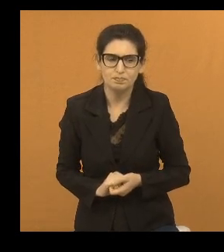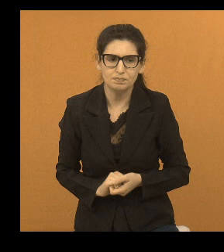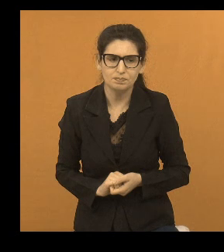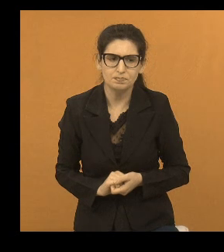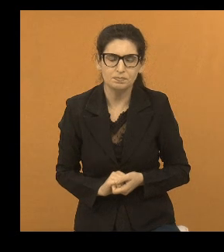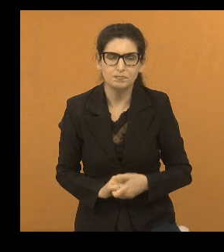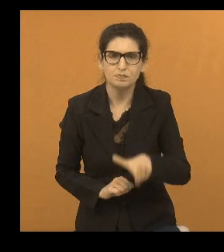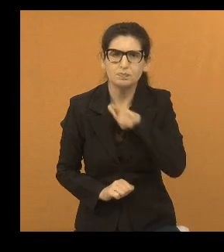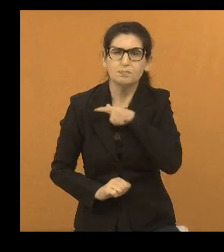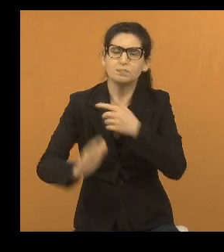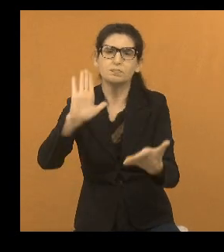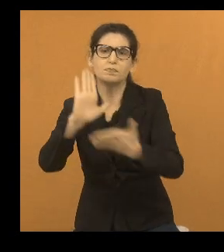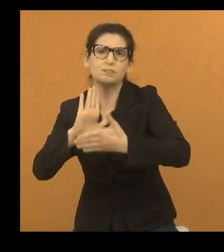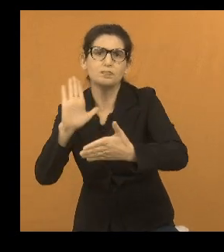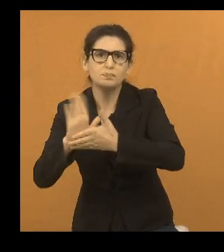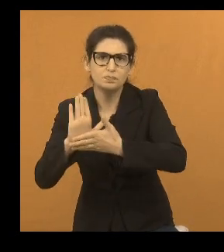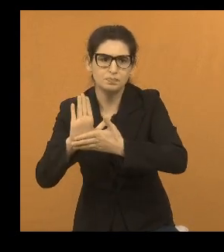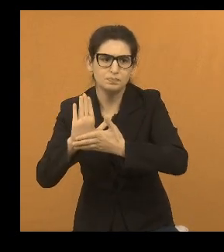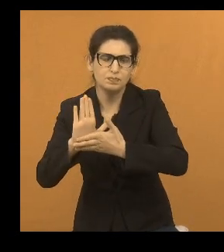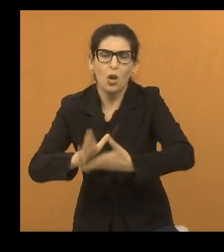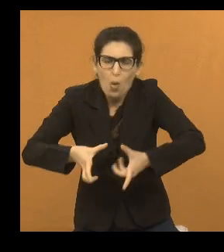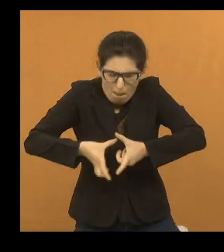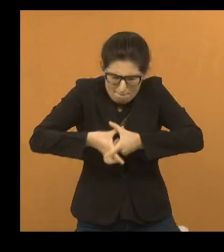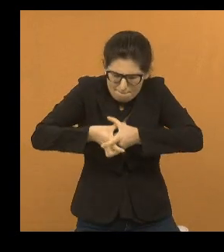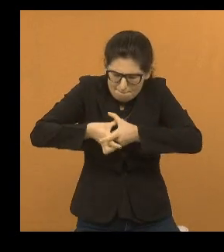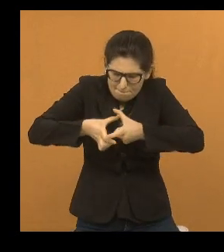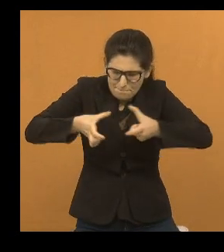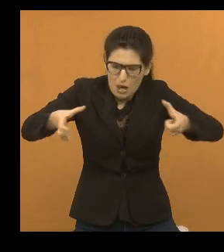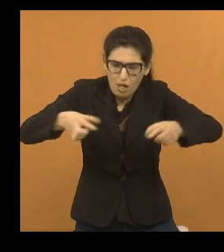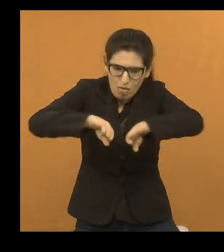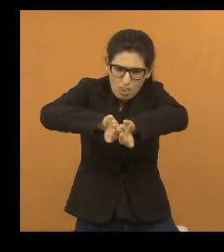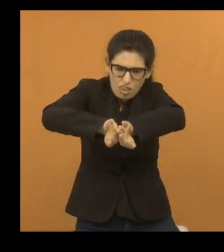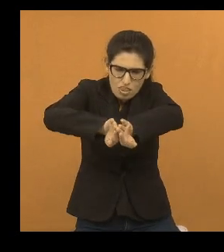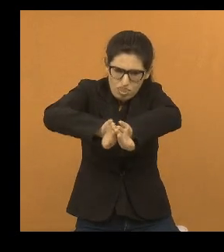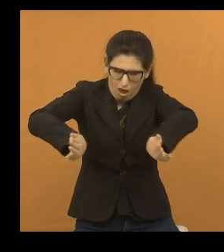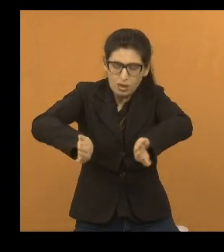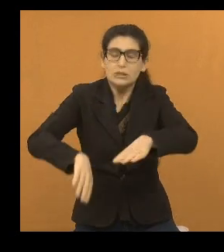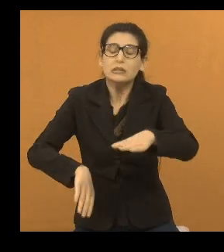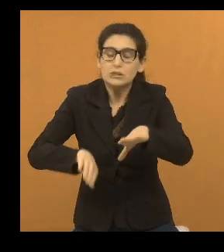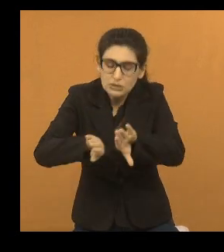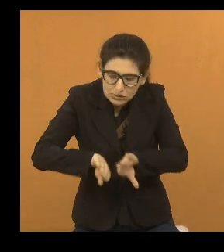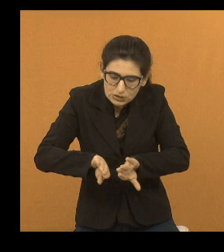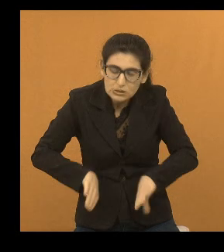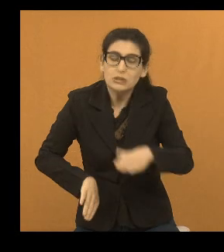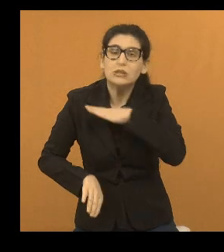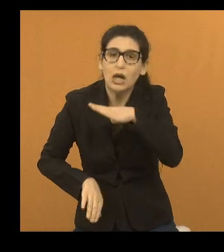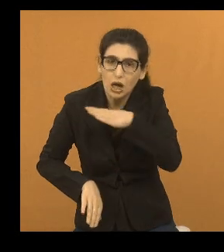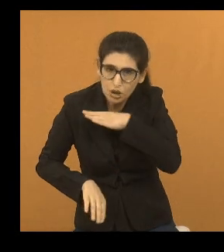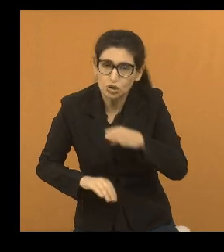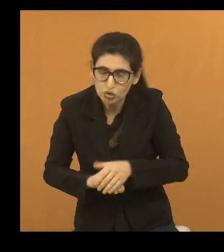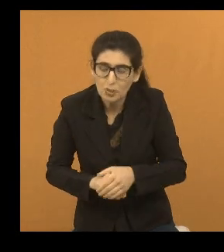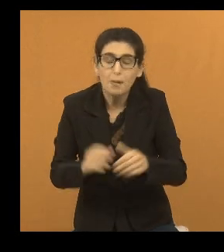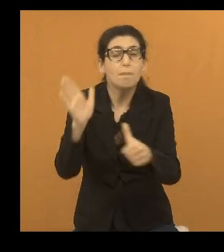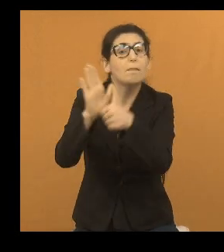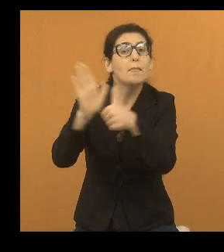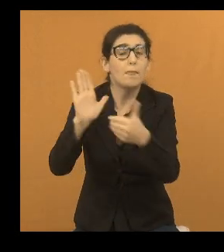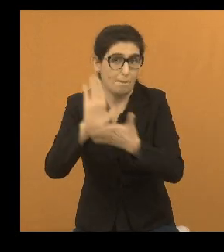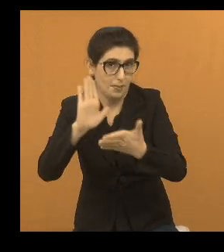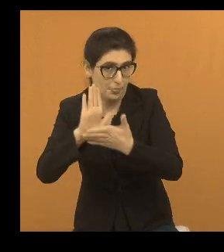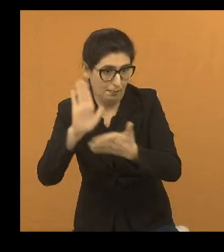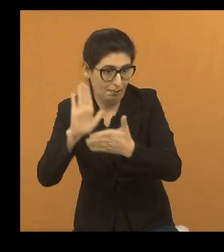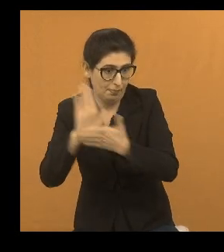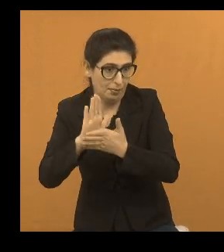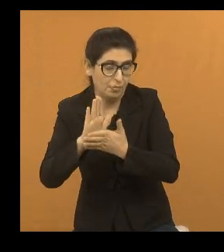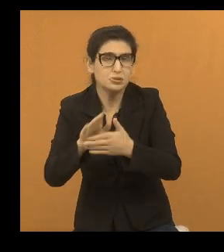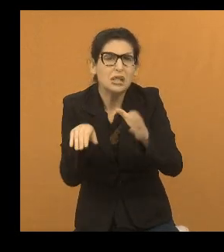Nós temos aqui a proposta do macrozoneamento do município. Nós temos a primeira proposta da dessa